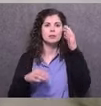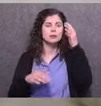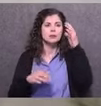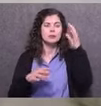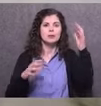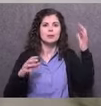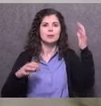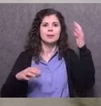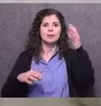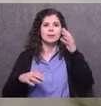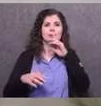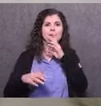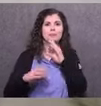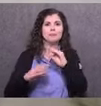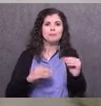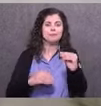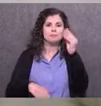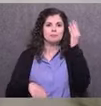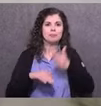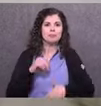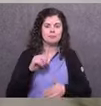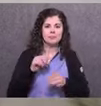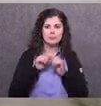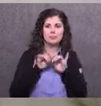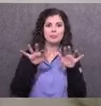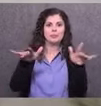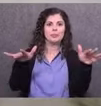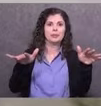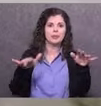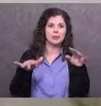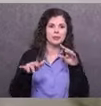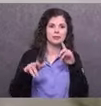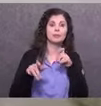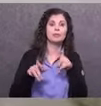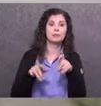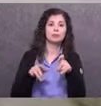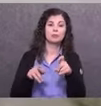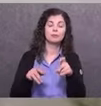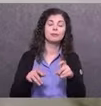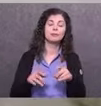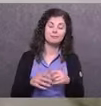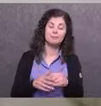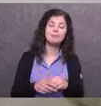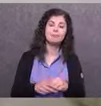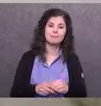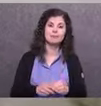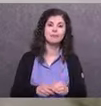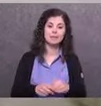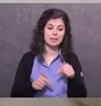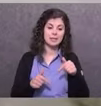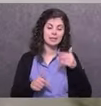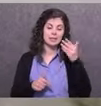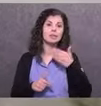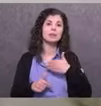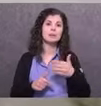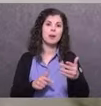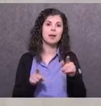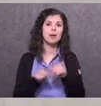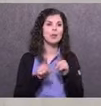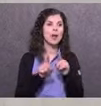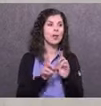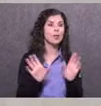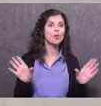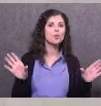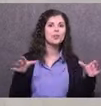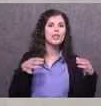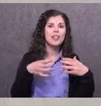Sim, vamos viver esta Semana Santa sem celebrações comunitárias,